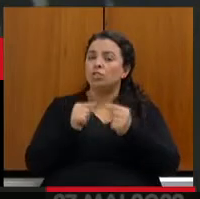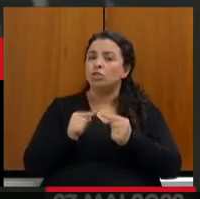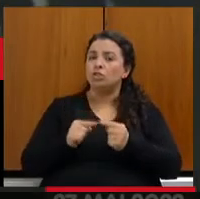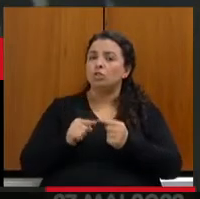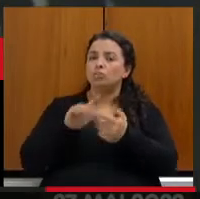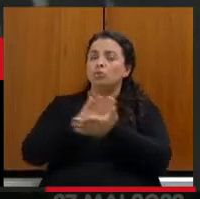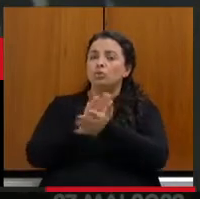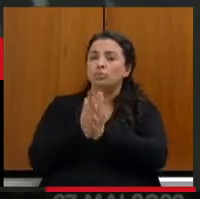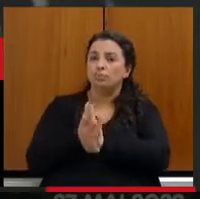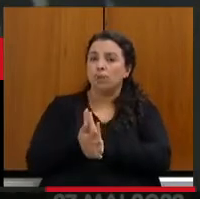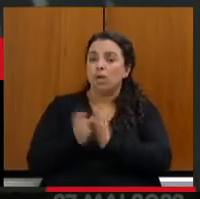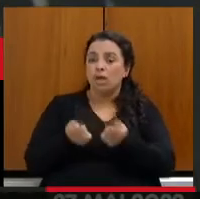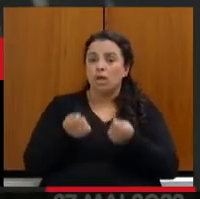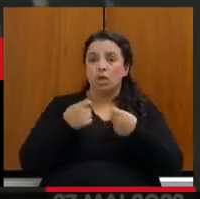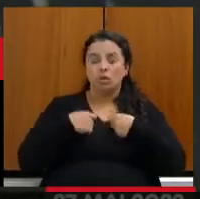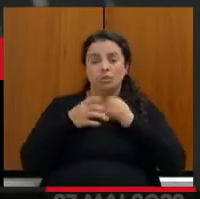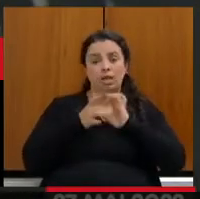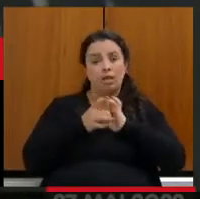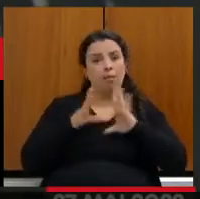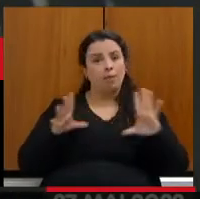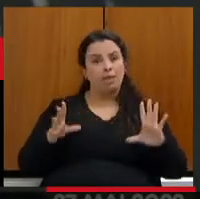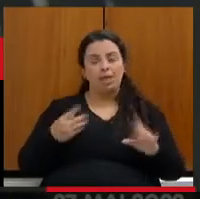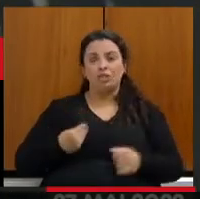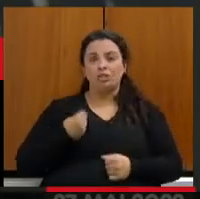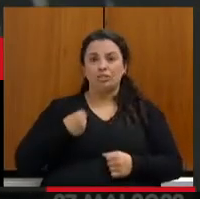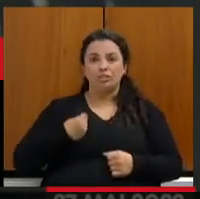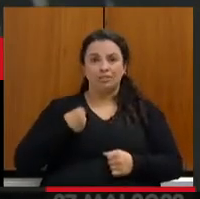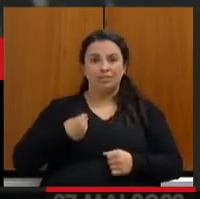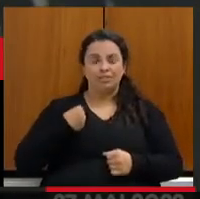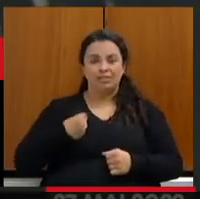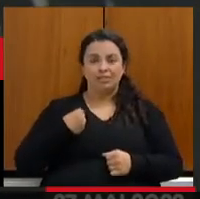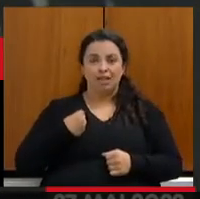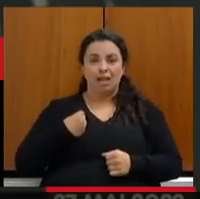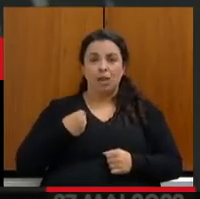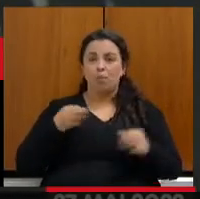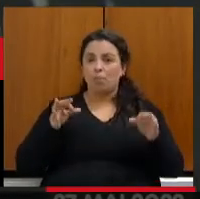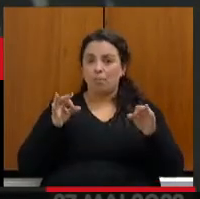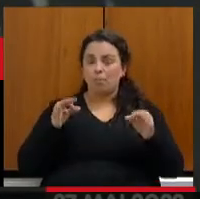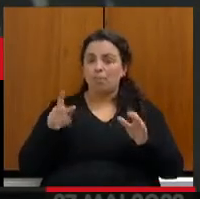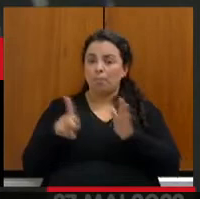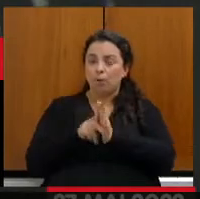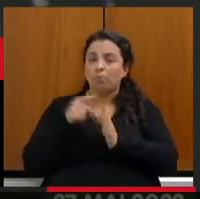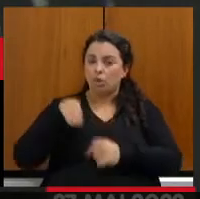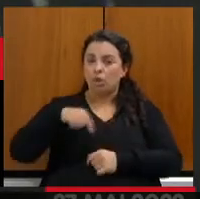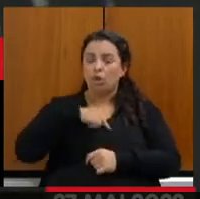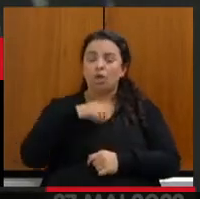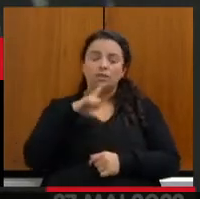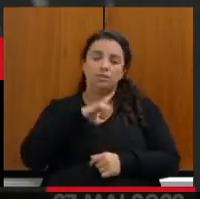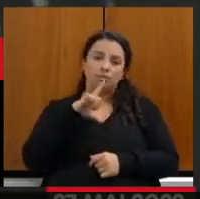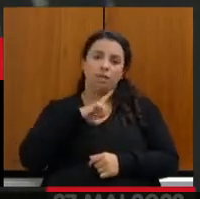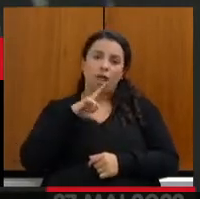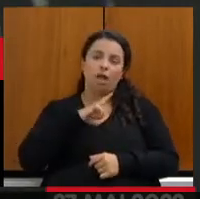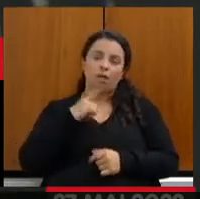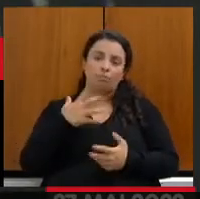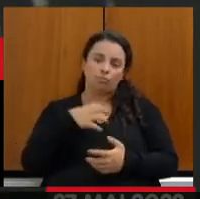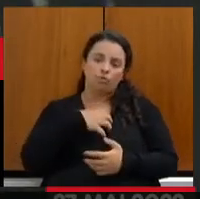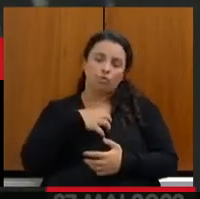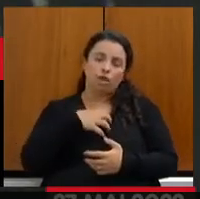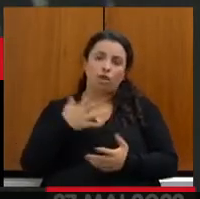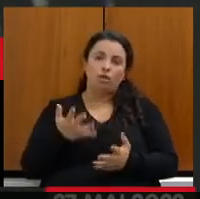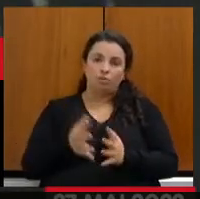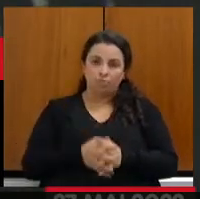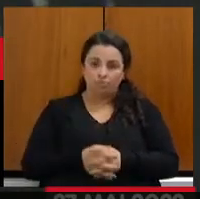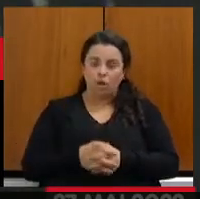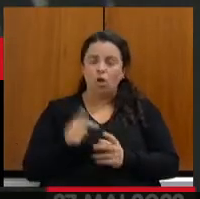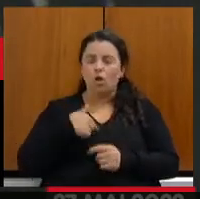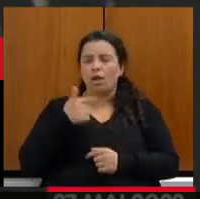permitam a nossa existência na sua forma Ampla e de com toda magnitude que não significa que isso significa Quero repetir